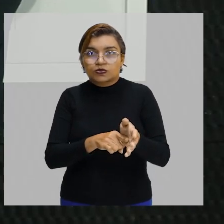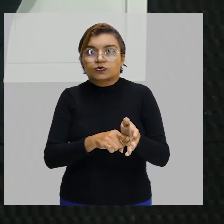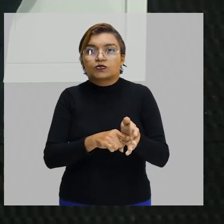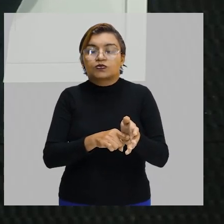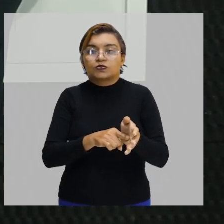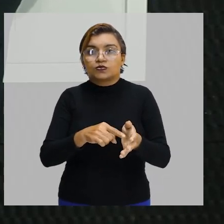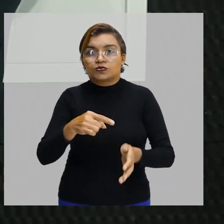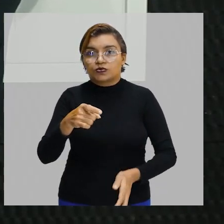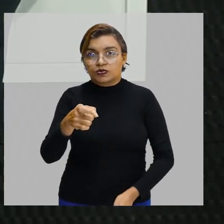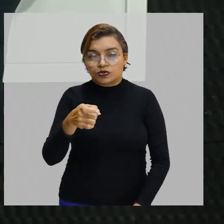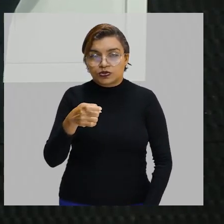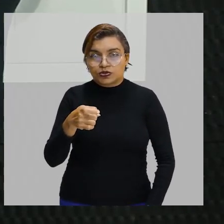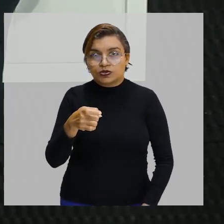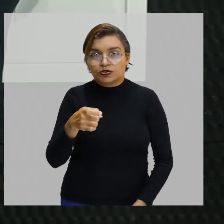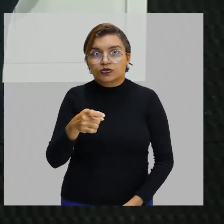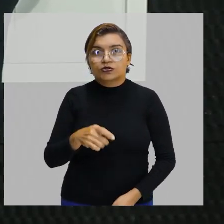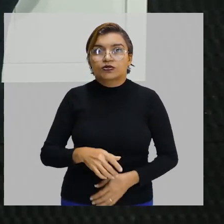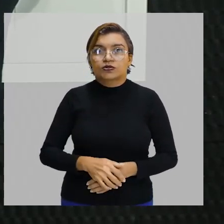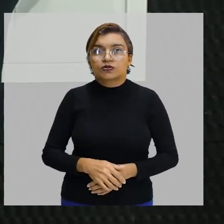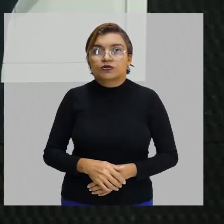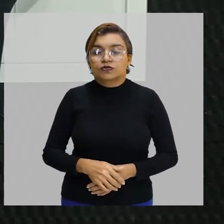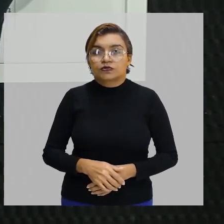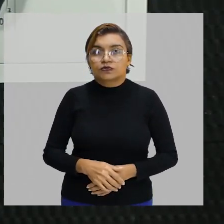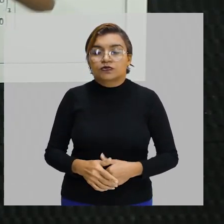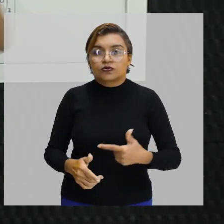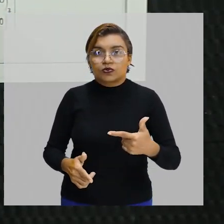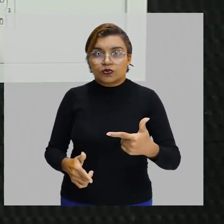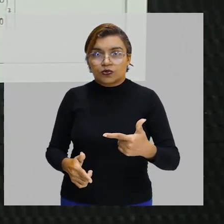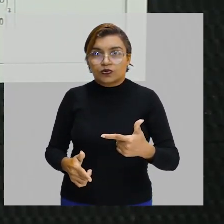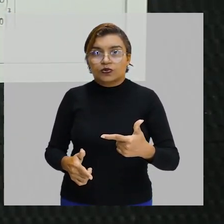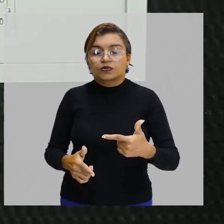menos 1. Isso aqui igual a zero.